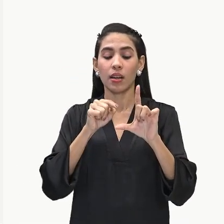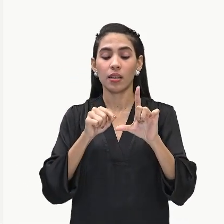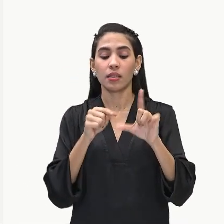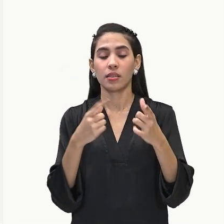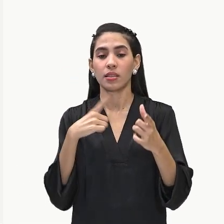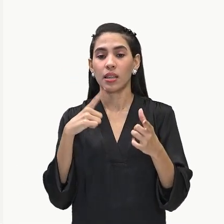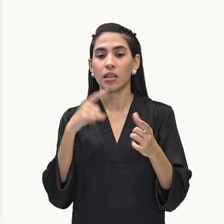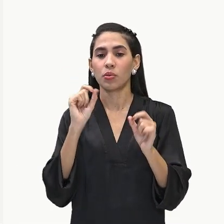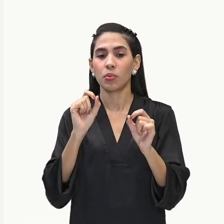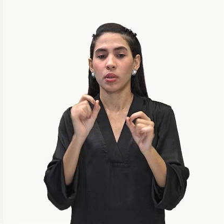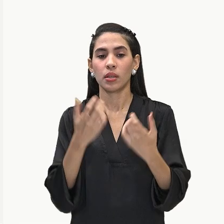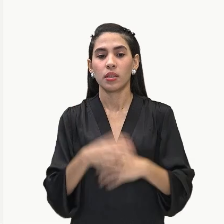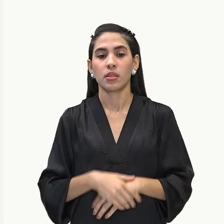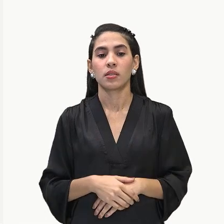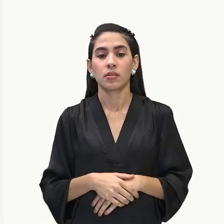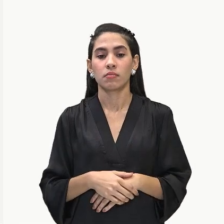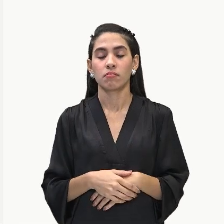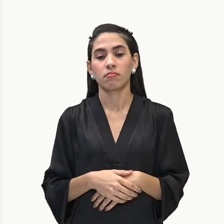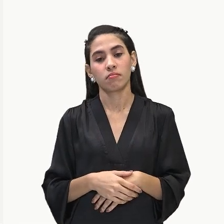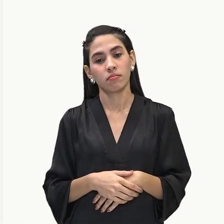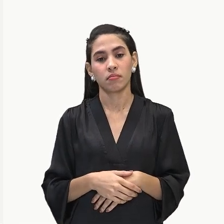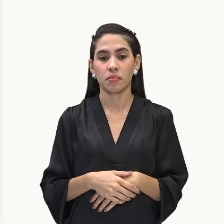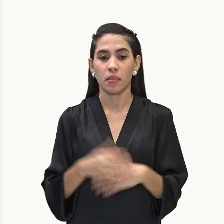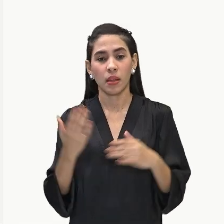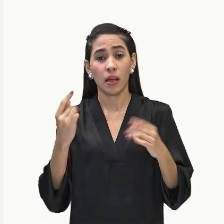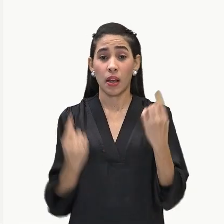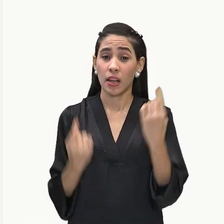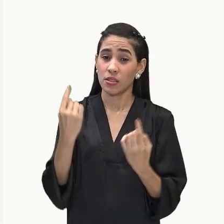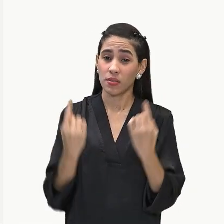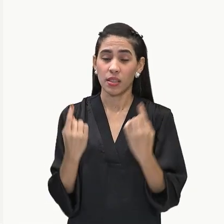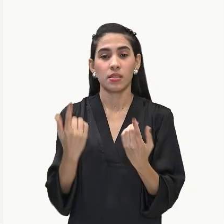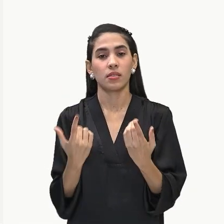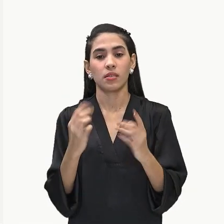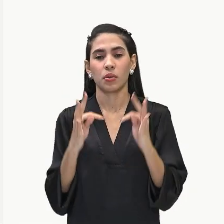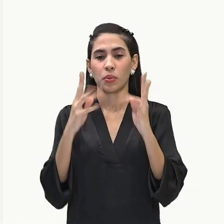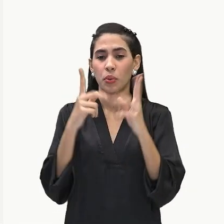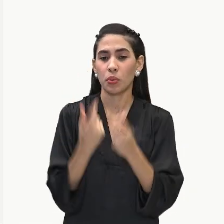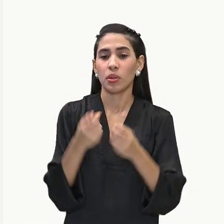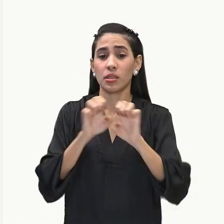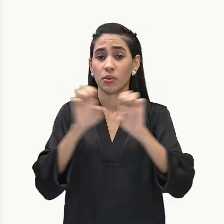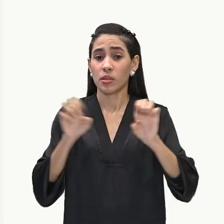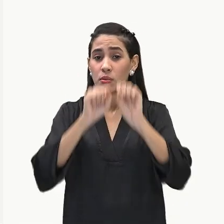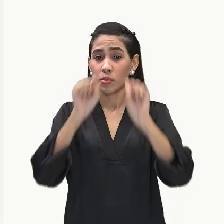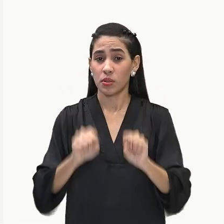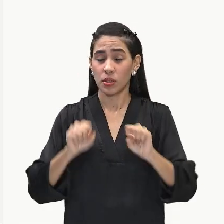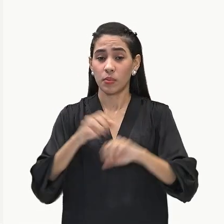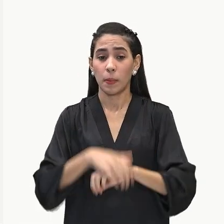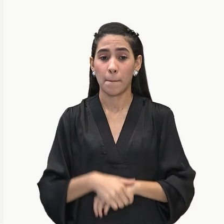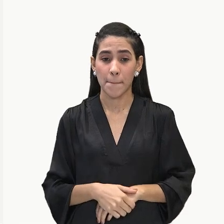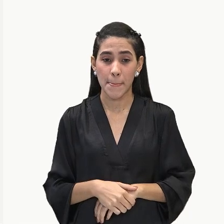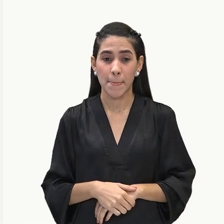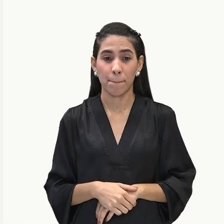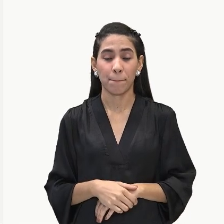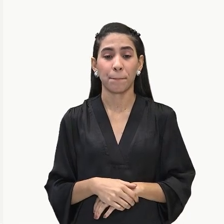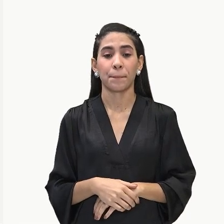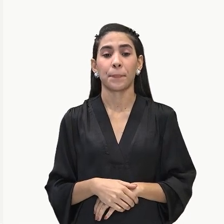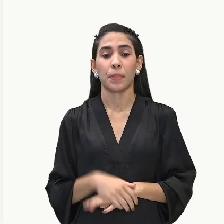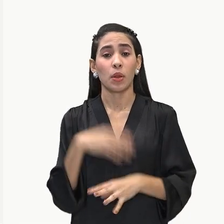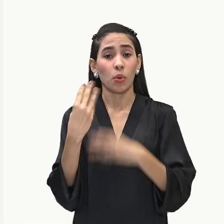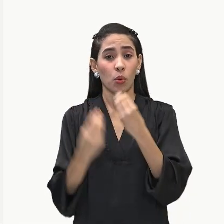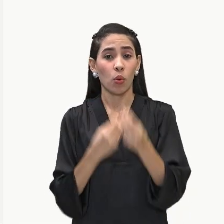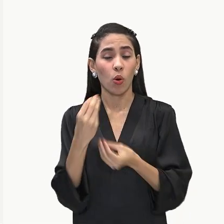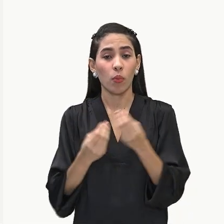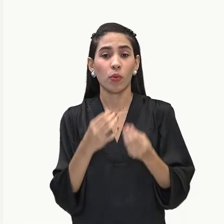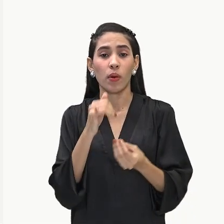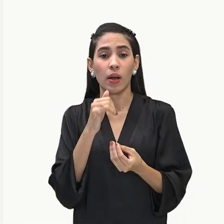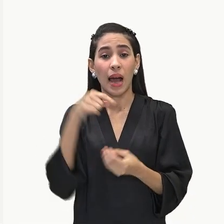satisfazem simultaneamente, ou seja, ao mesmo tempo, todas as equações do sistema. Como aqui na nossa aula nós vamos